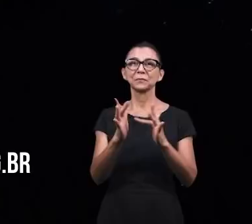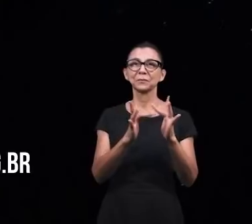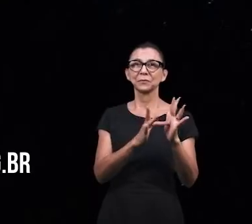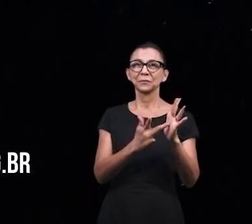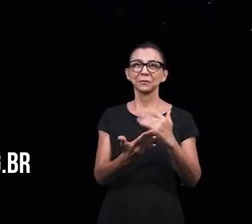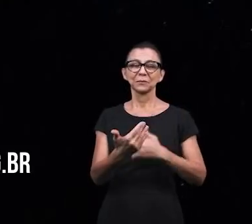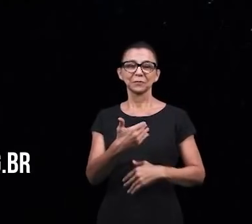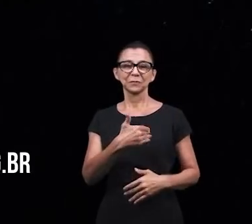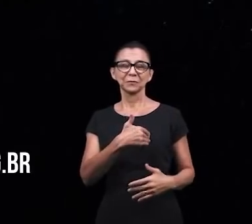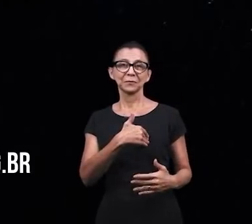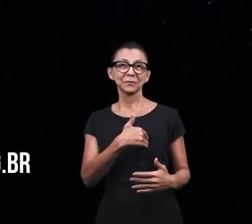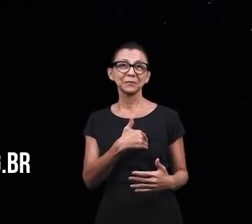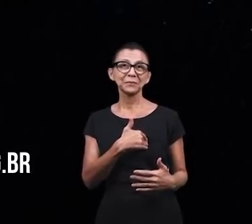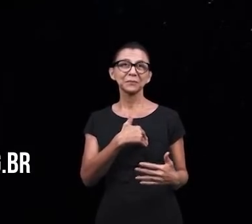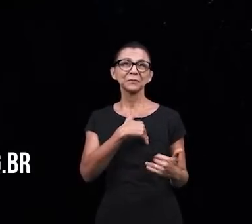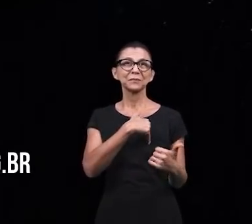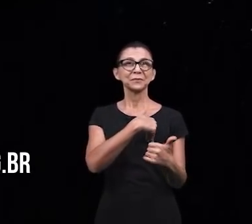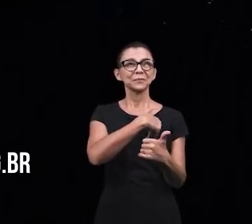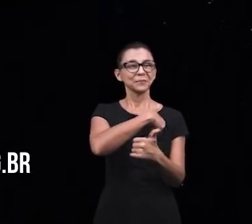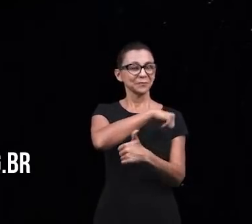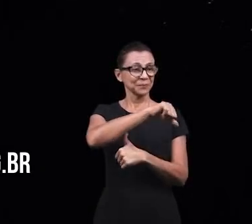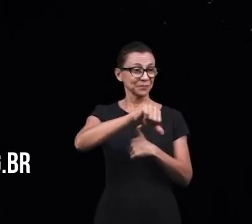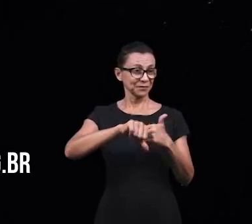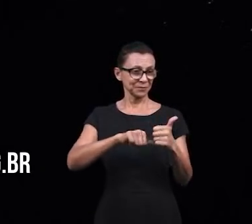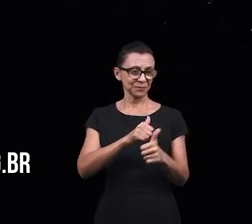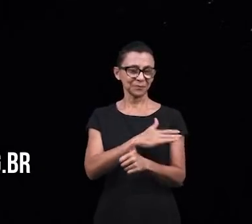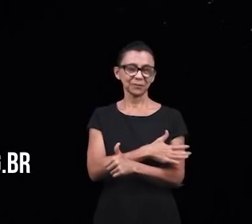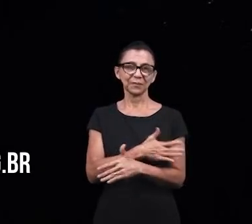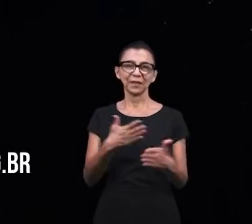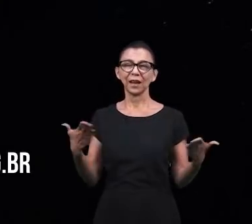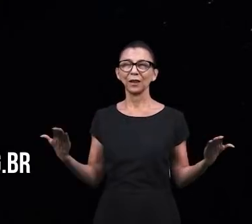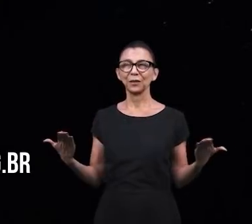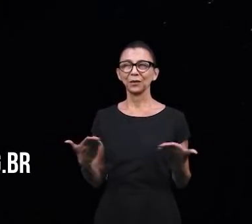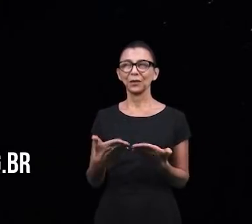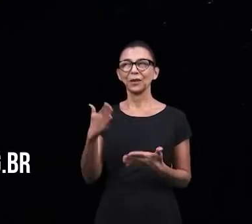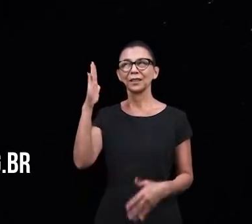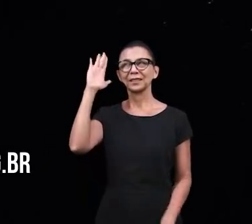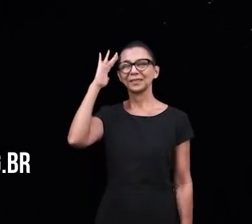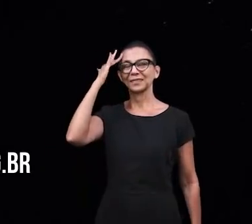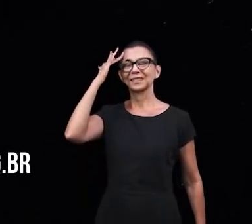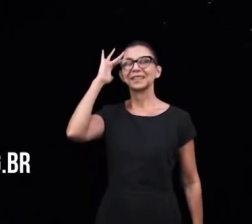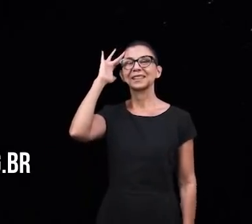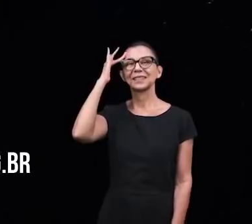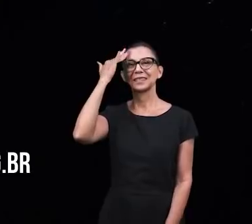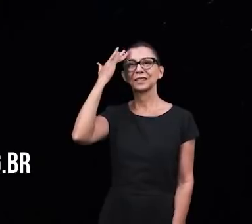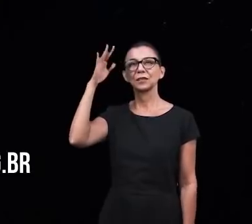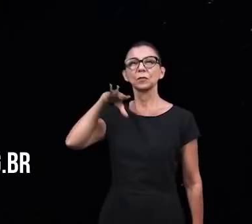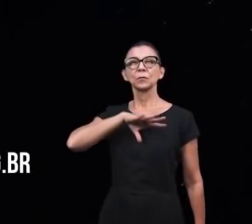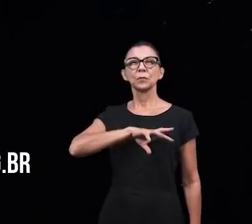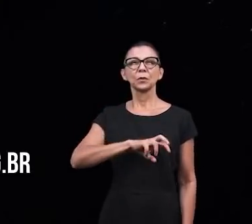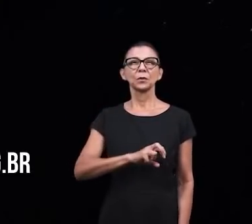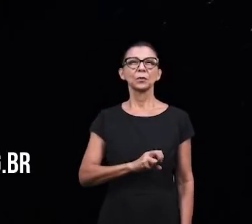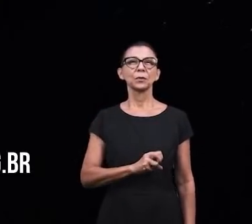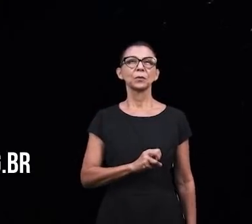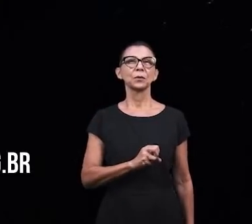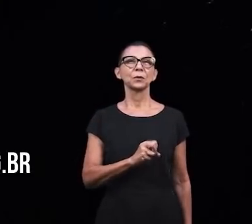Jesus. Nasci de novo pra entender o amor